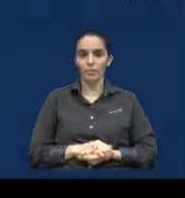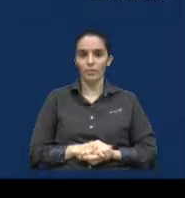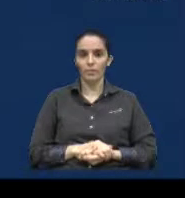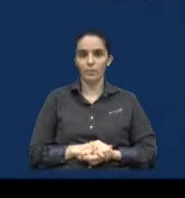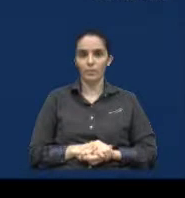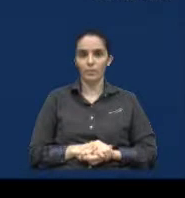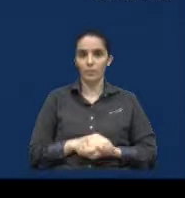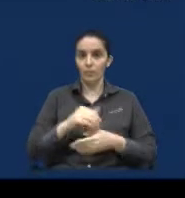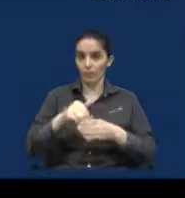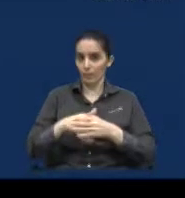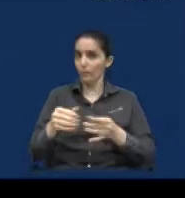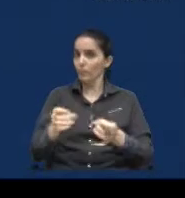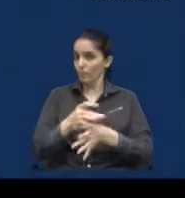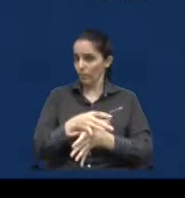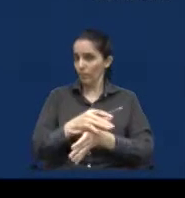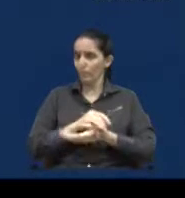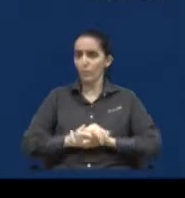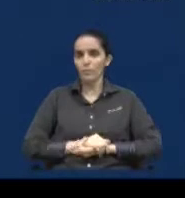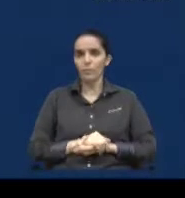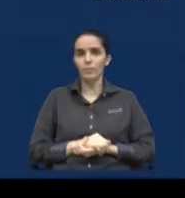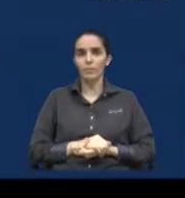Está encerrada a votação.